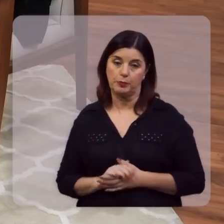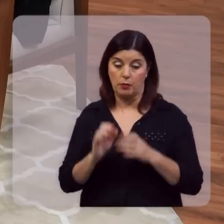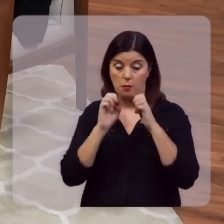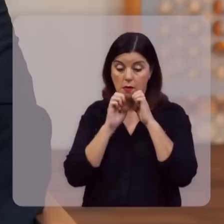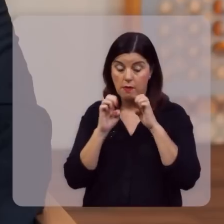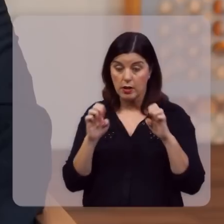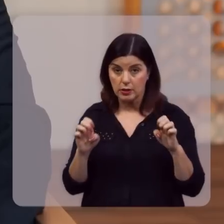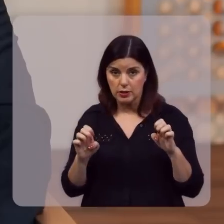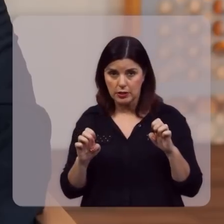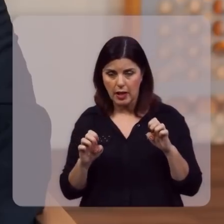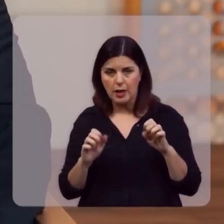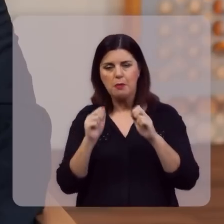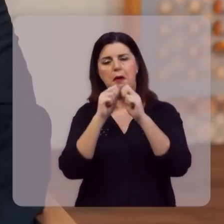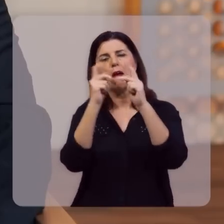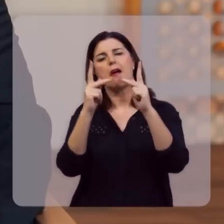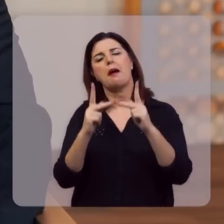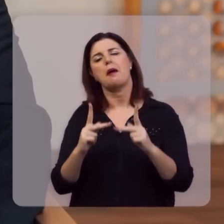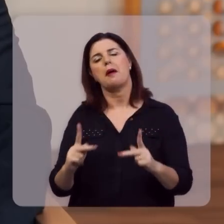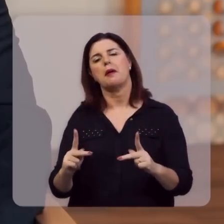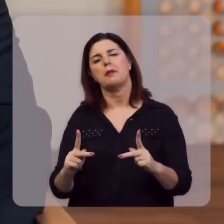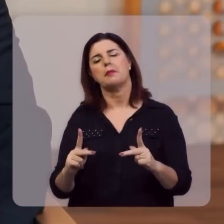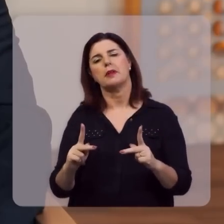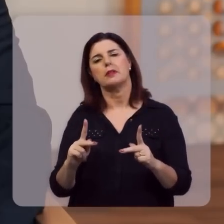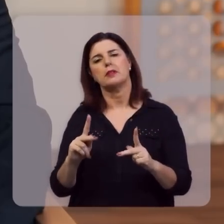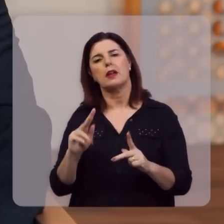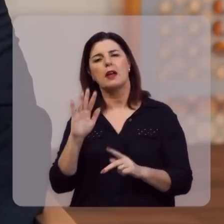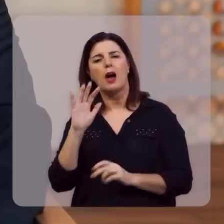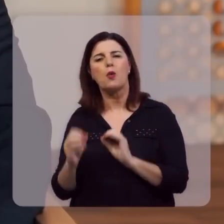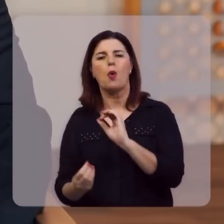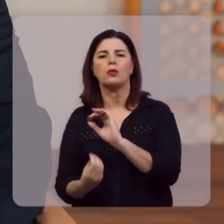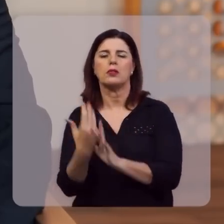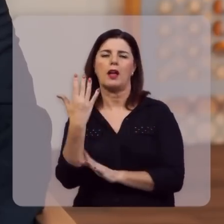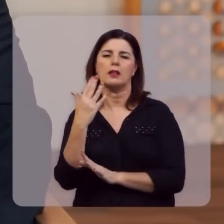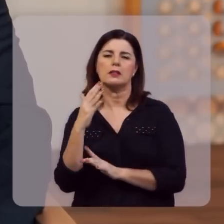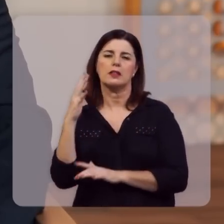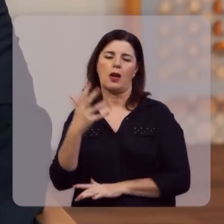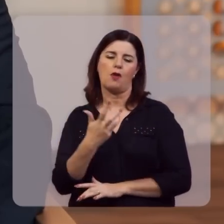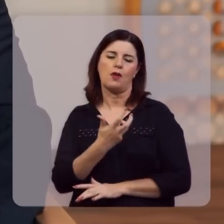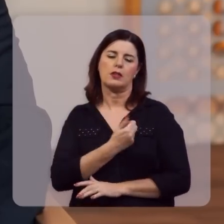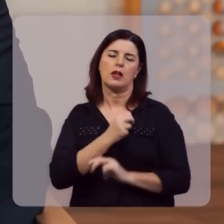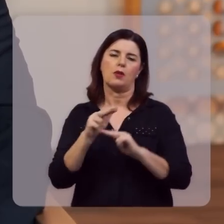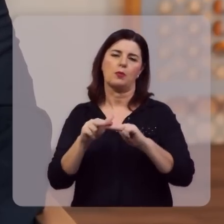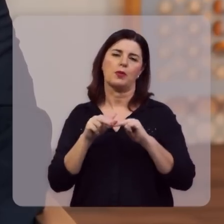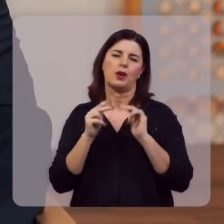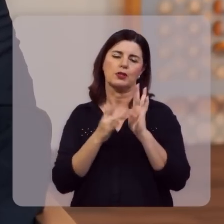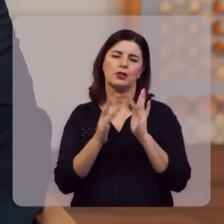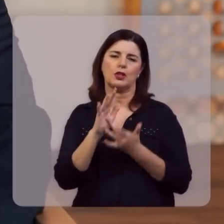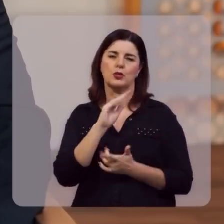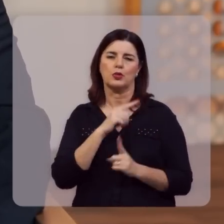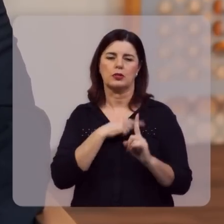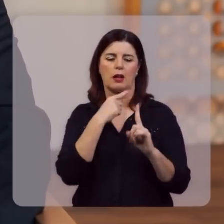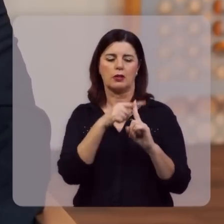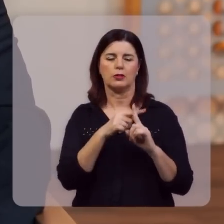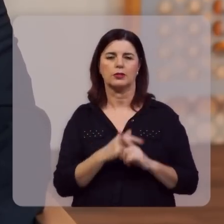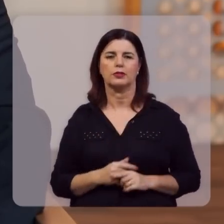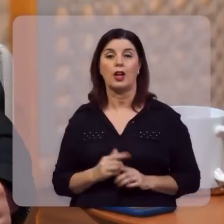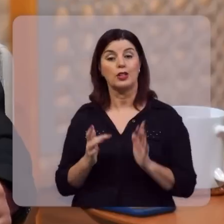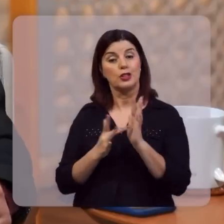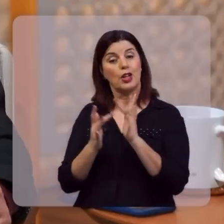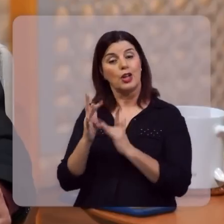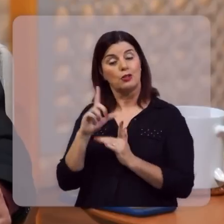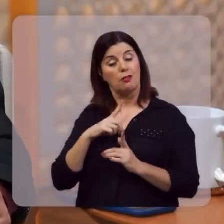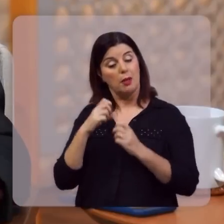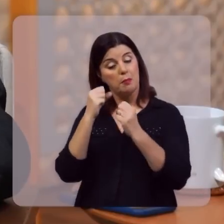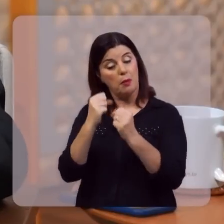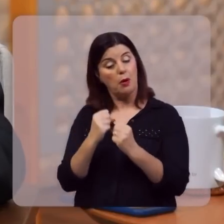Cristo. O Evangelho é a paz que resulta de uma redenção feita por Jesus na cruz. Amém. Jesus,